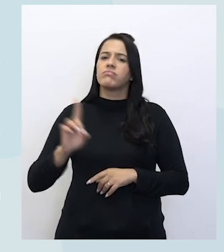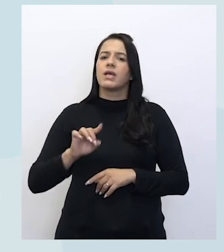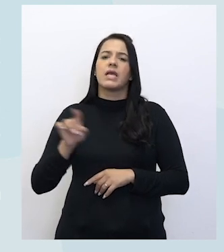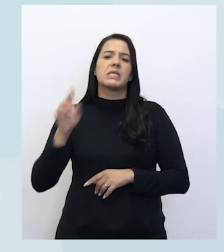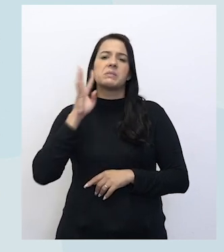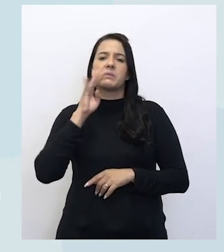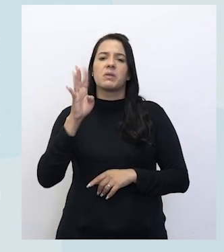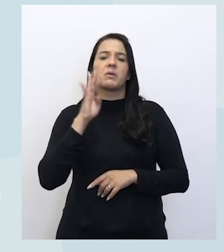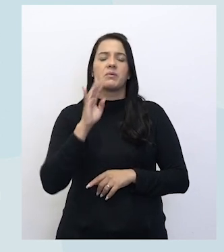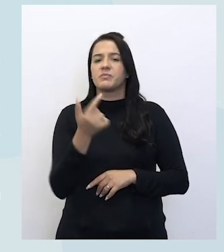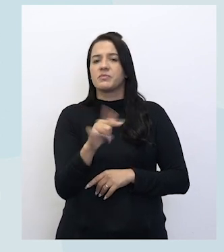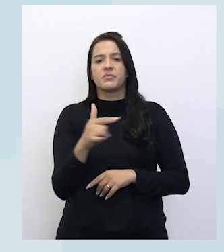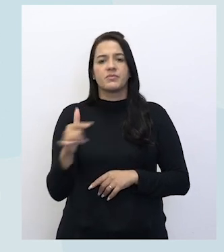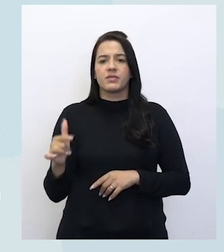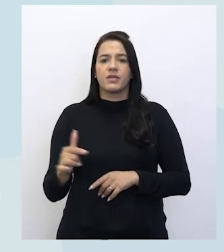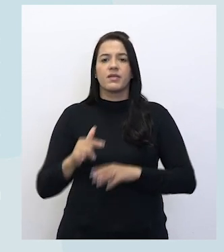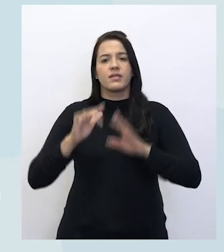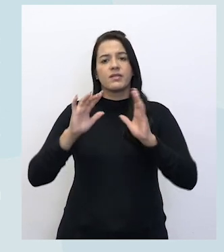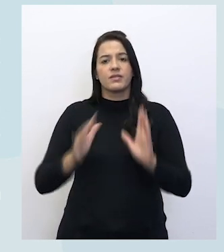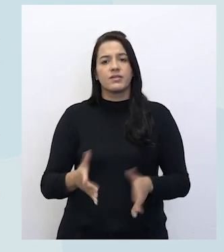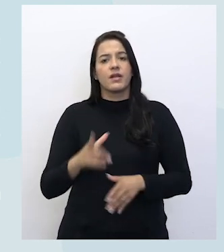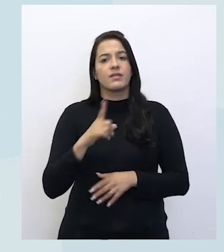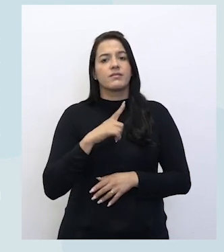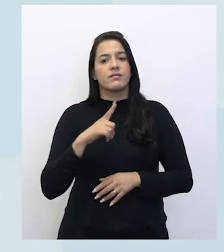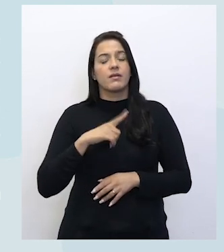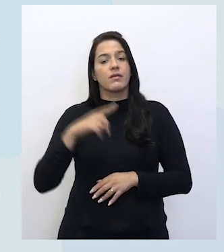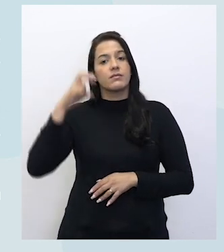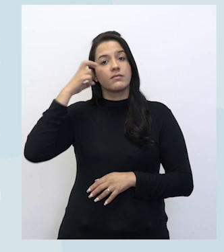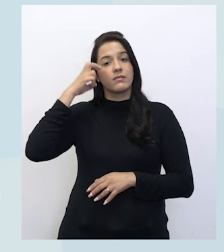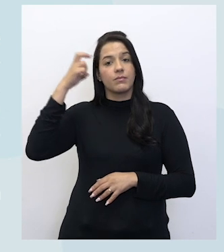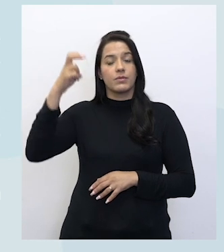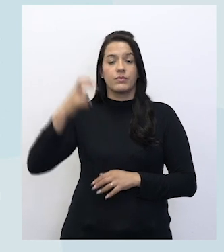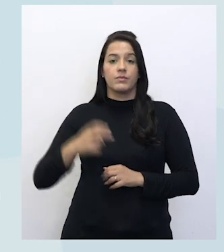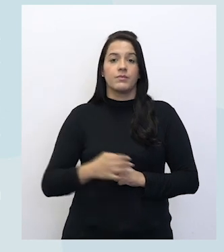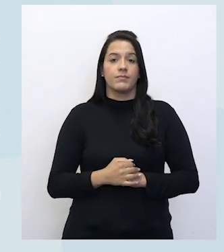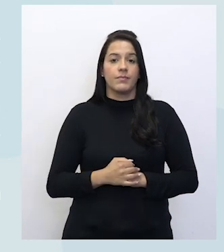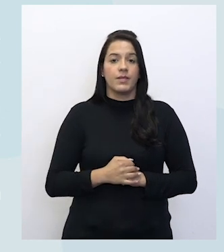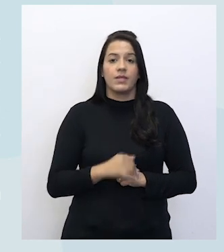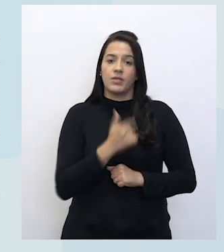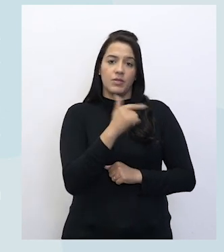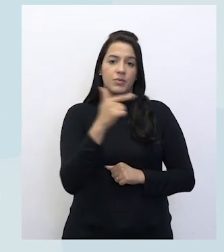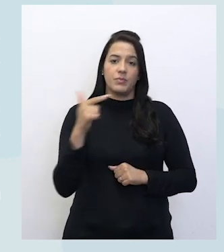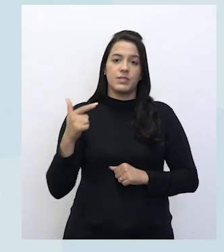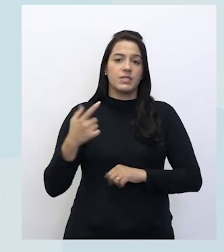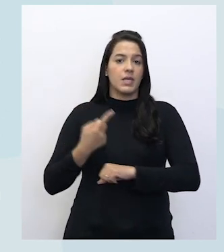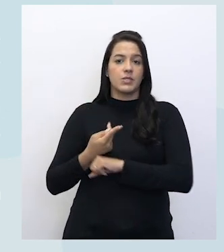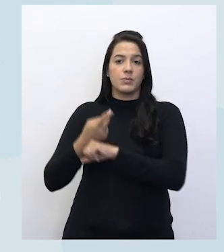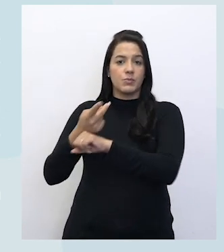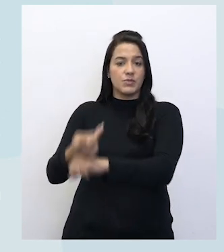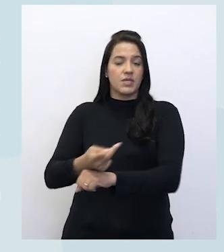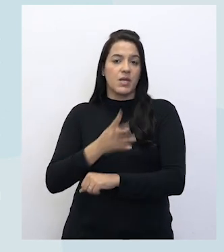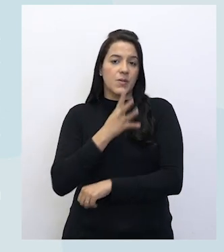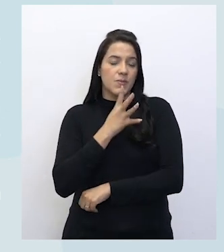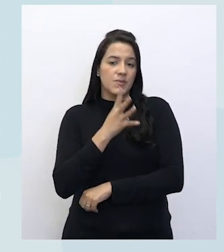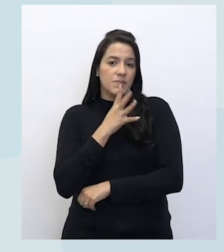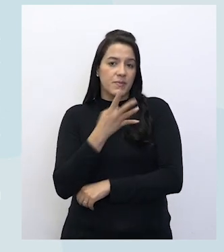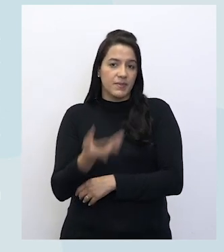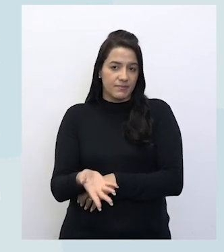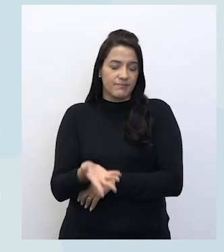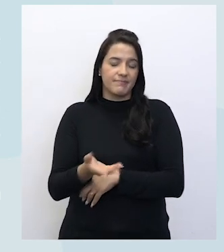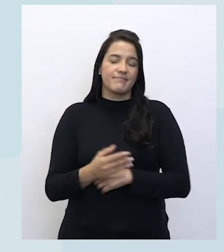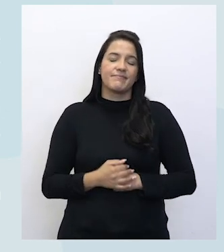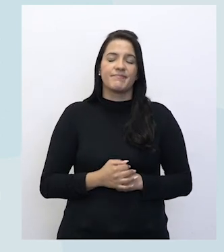filosofam, porque eles já detêm a sabedoria, né? Eles não têm necessidade de buscar conhecimento e por tal